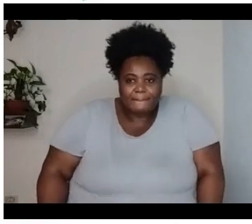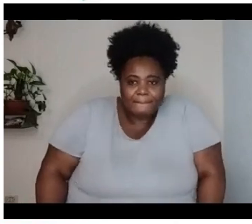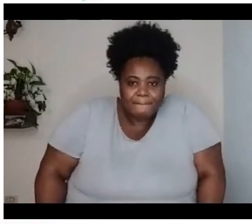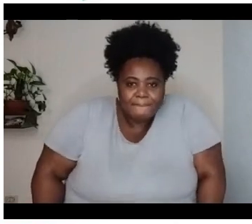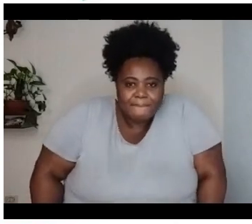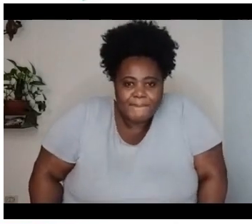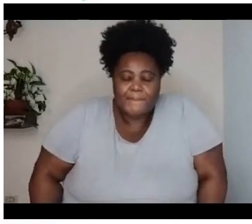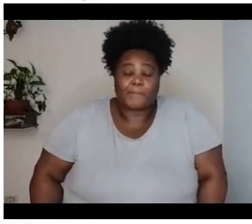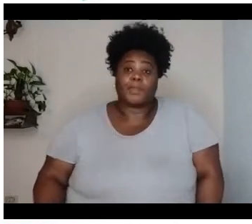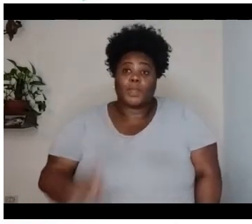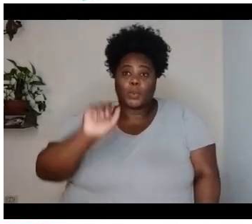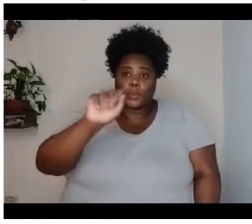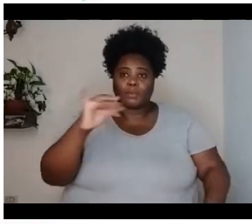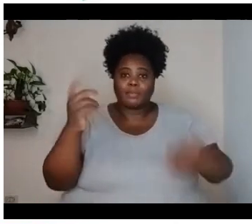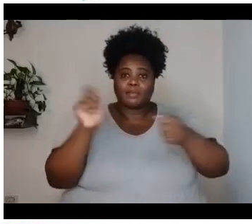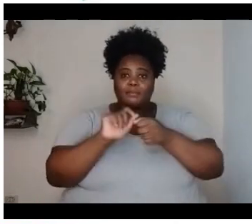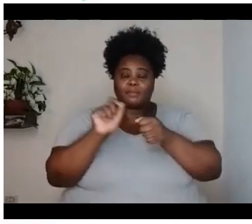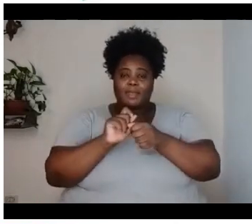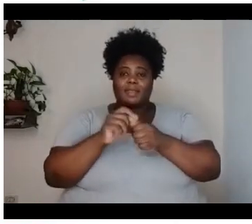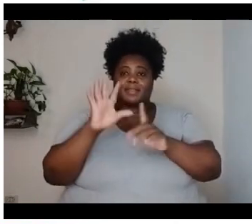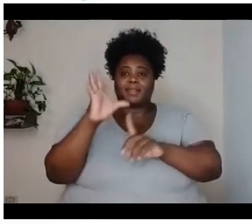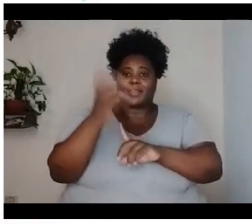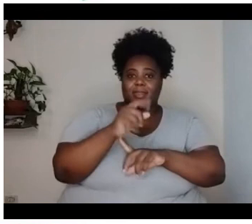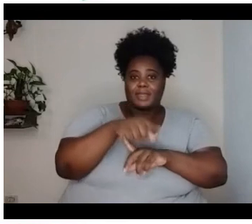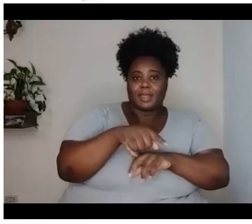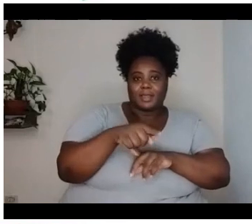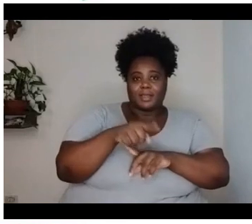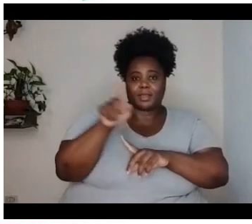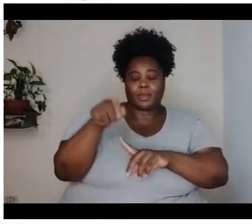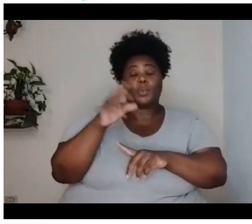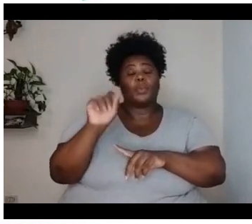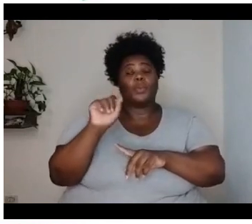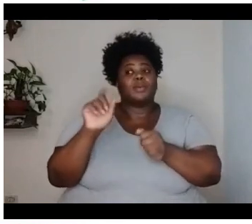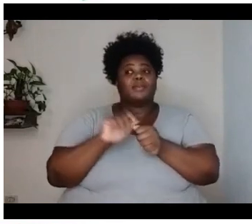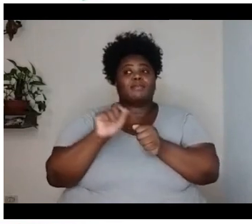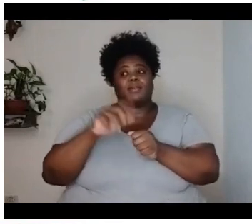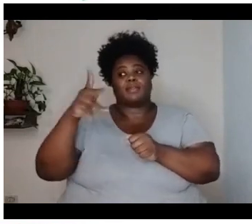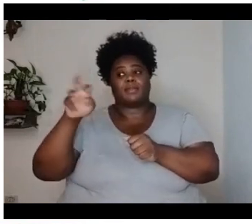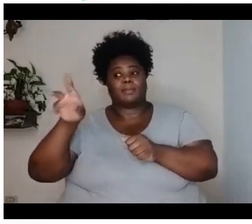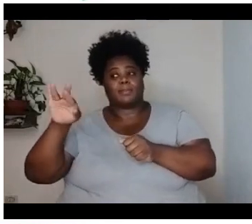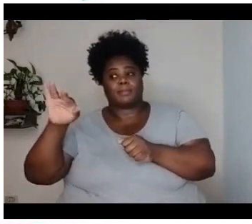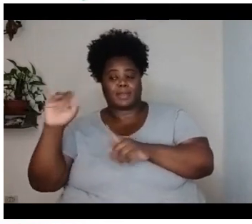é: o que você leva da arte para a perícia e o que você leva da perícia para a arte?